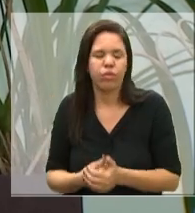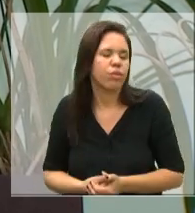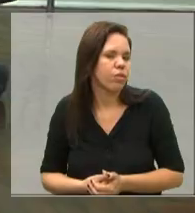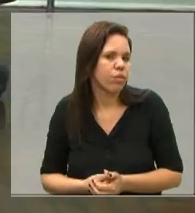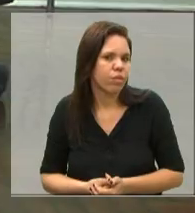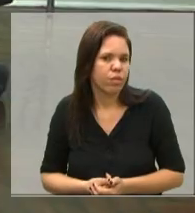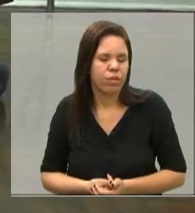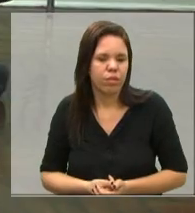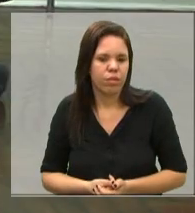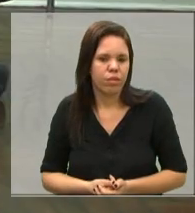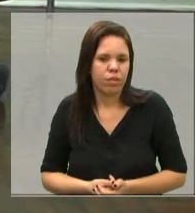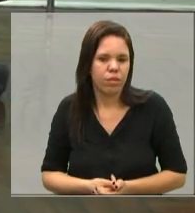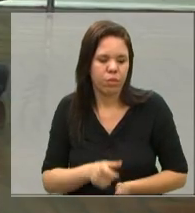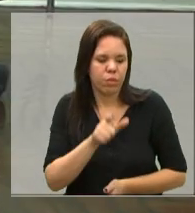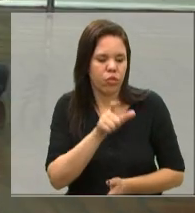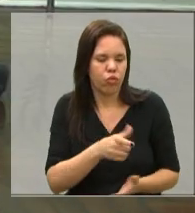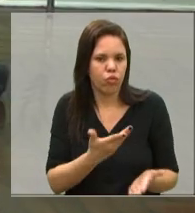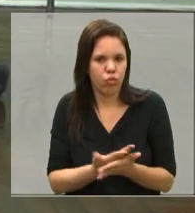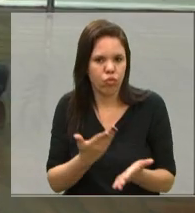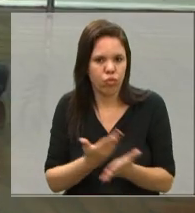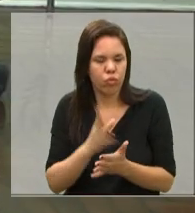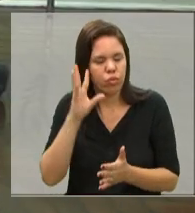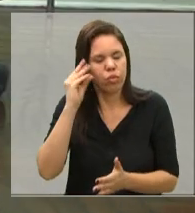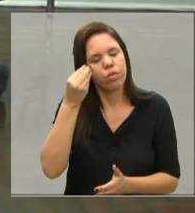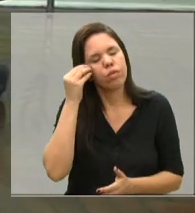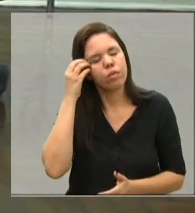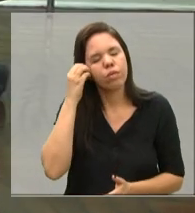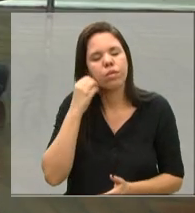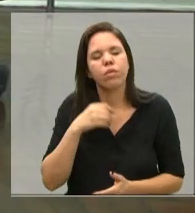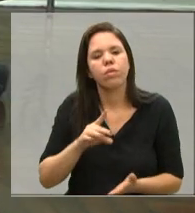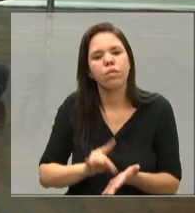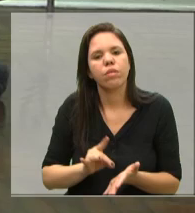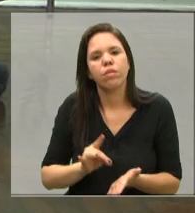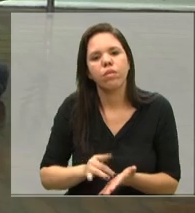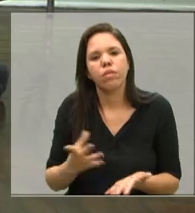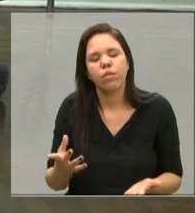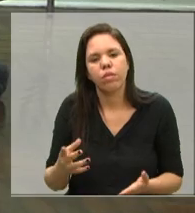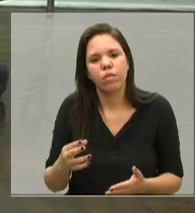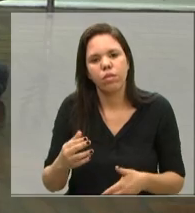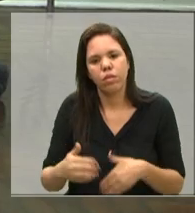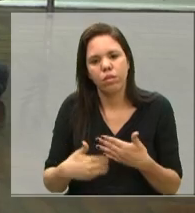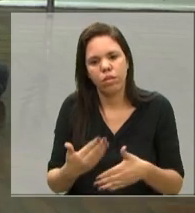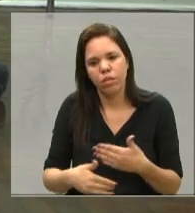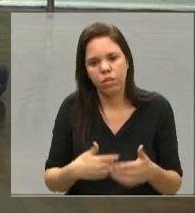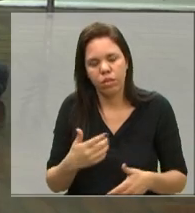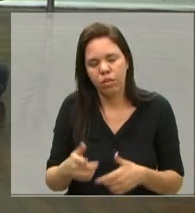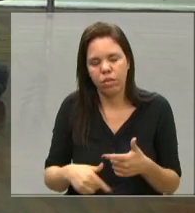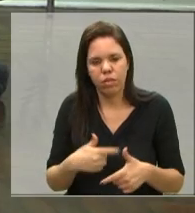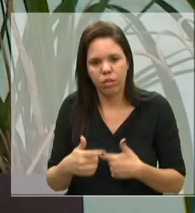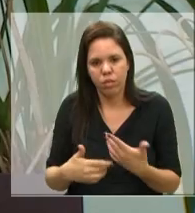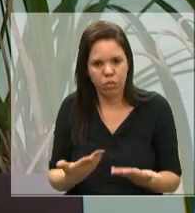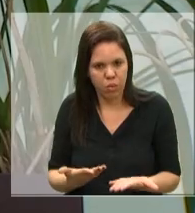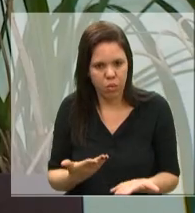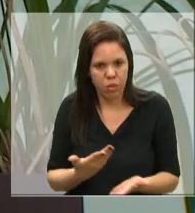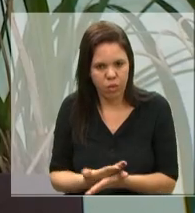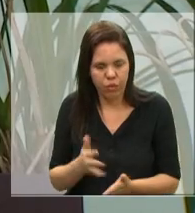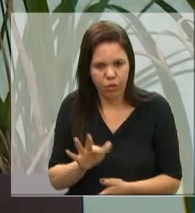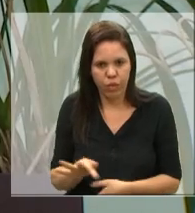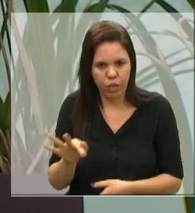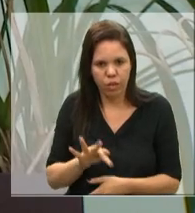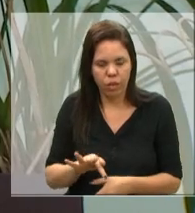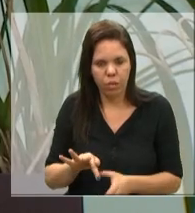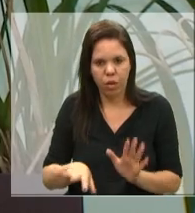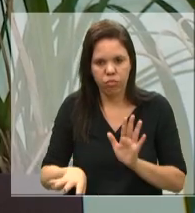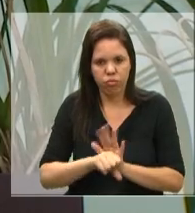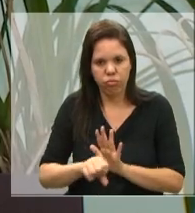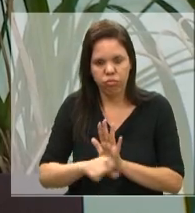da EAD é o estudante entender que, na verdade, o rito do processo é capitaneado